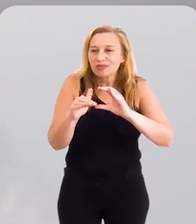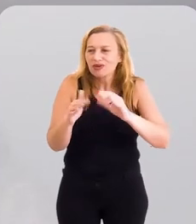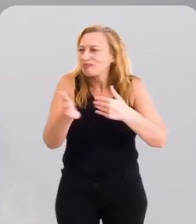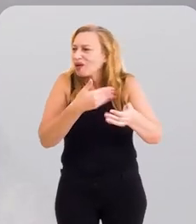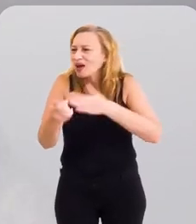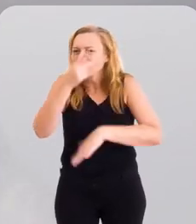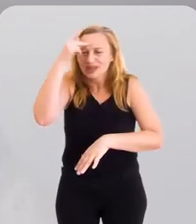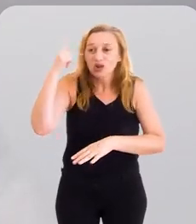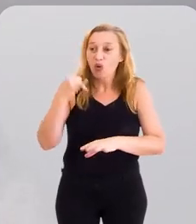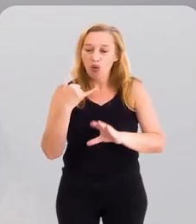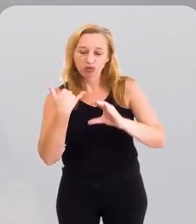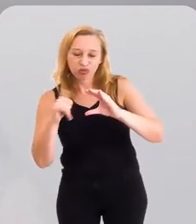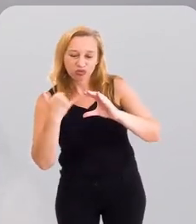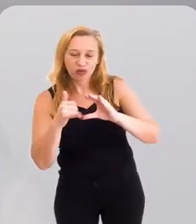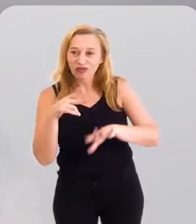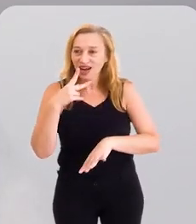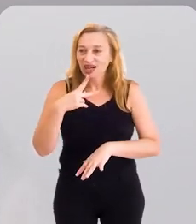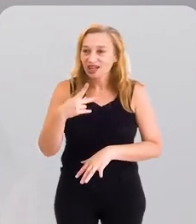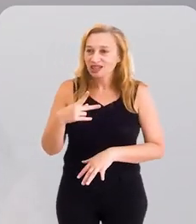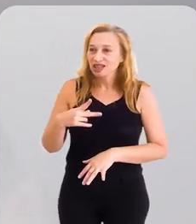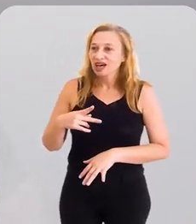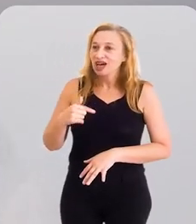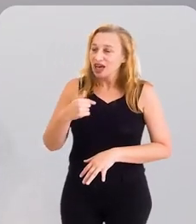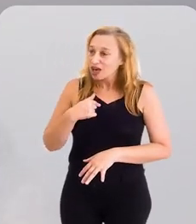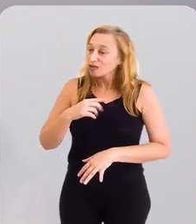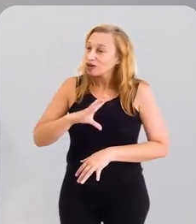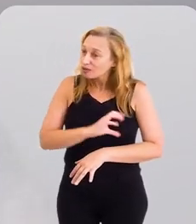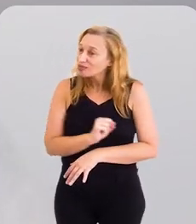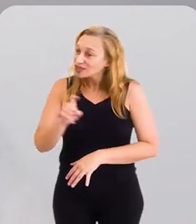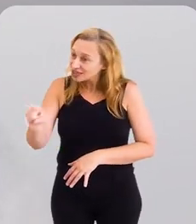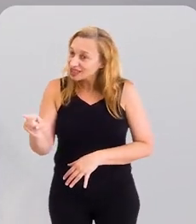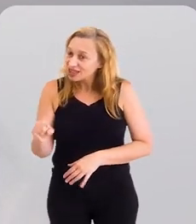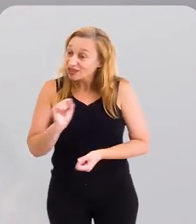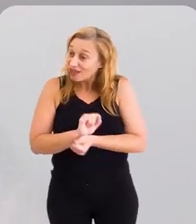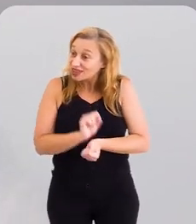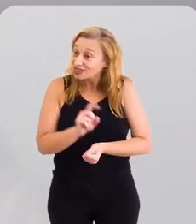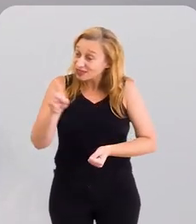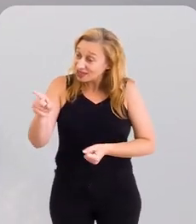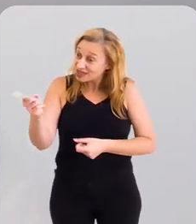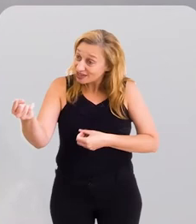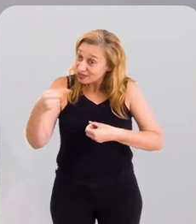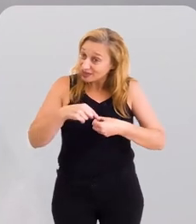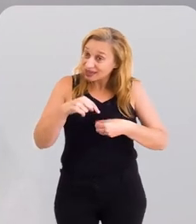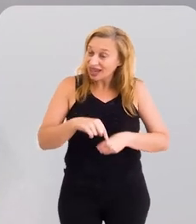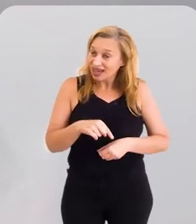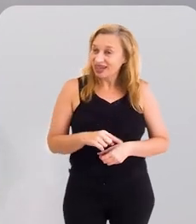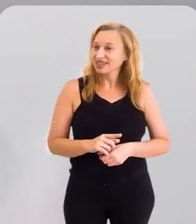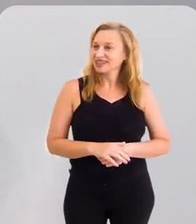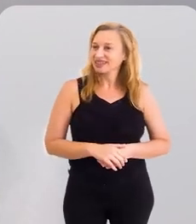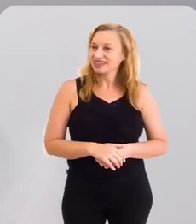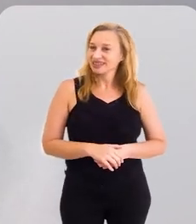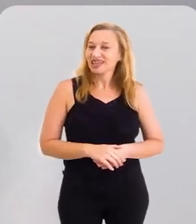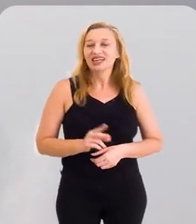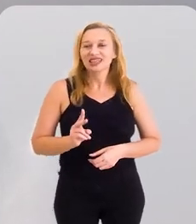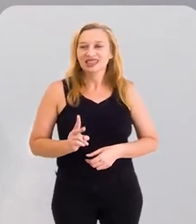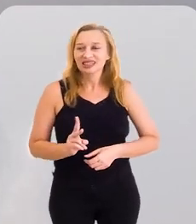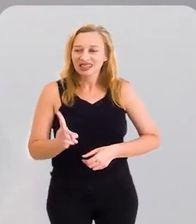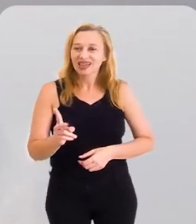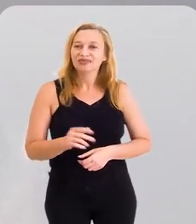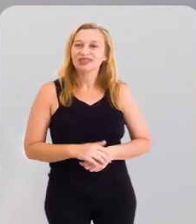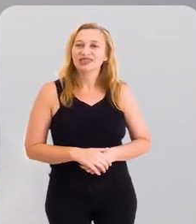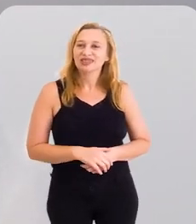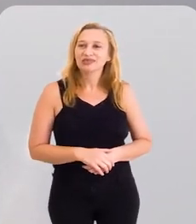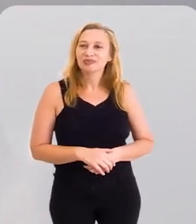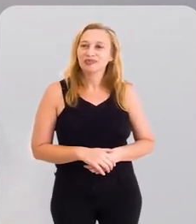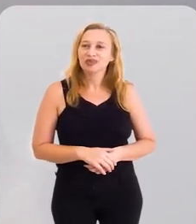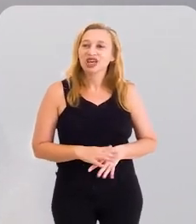manda um e-mail para alguém ou um WhatsApp falando: olha, eu te amo, estou aqui, conta comigo. Não colocar a cabeça no travesseiro sem uma atitude